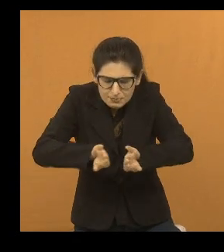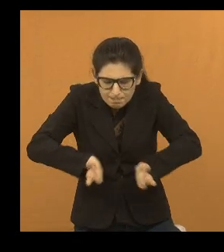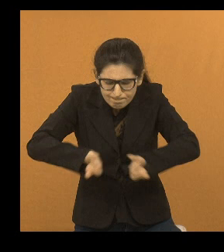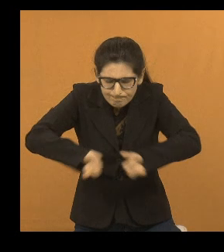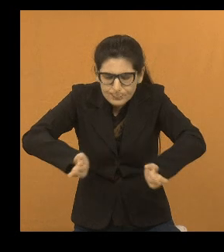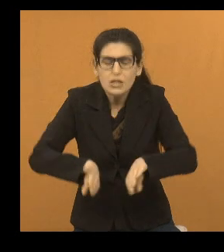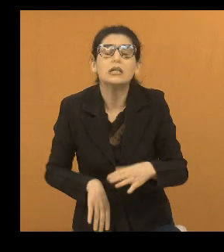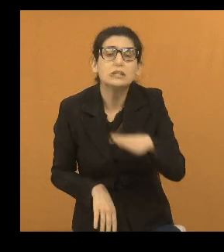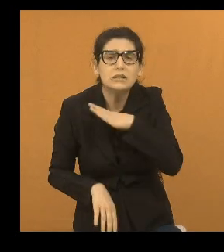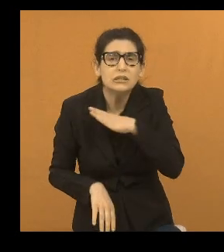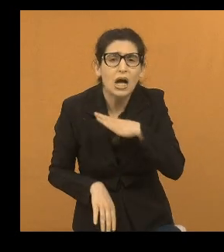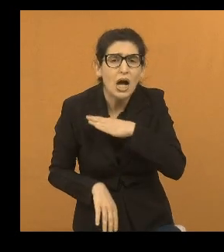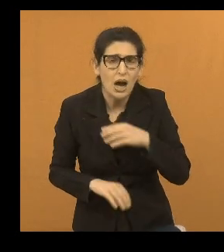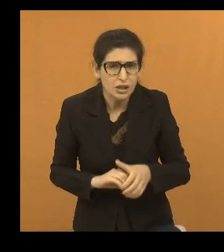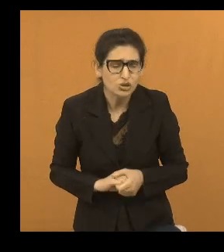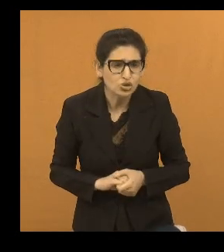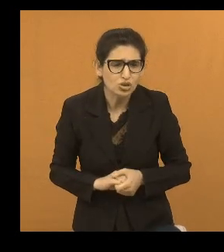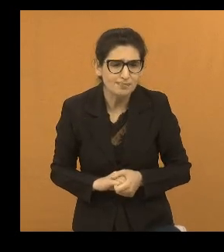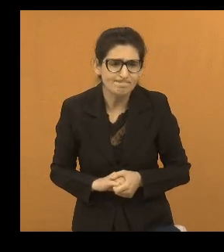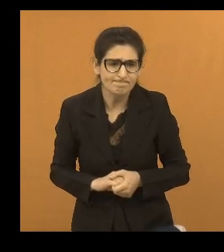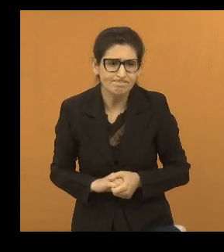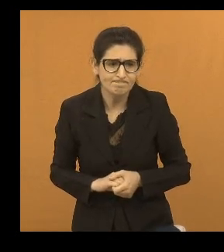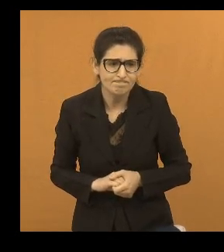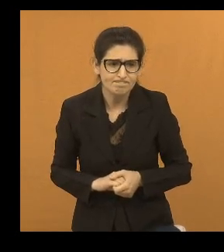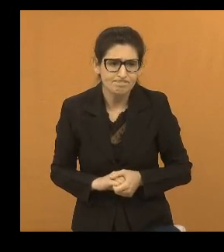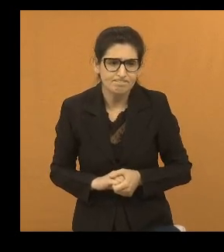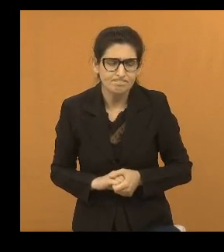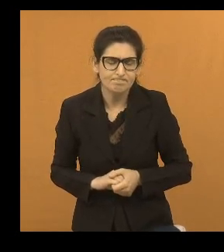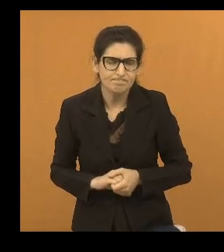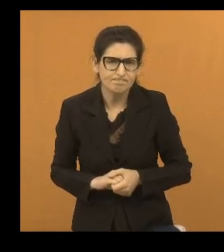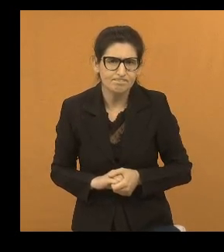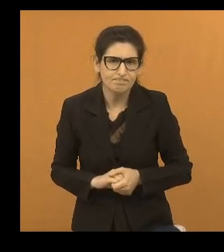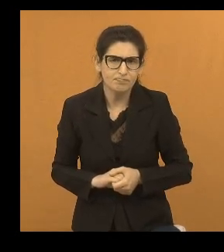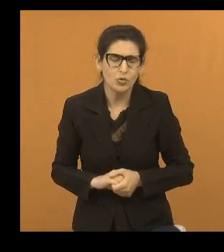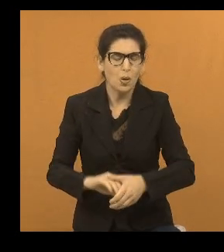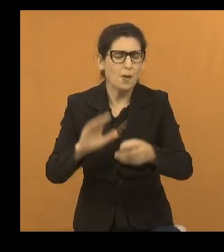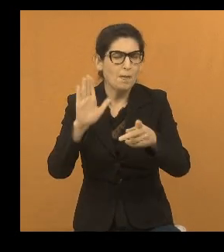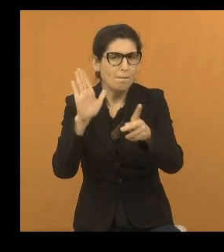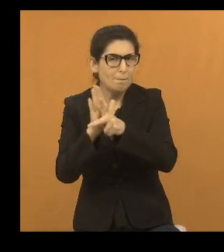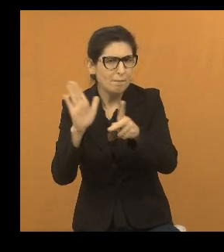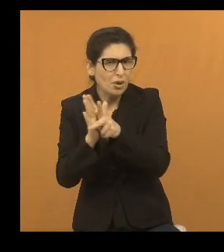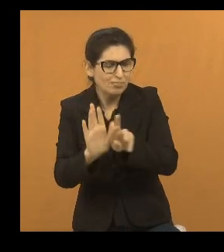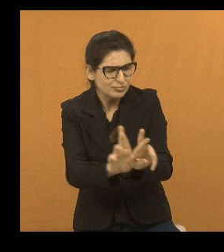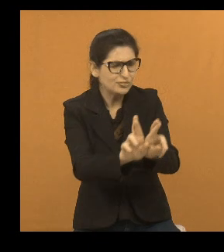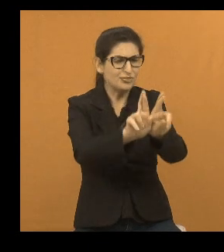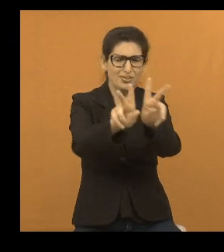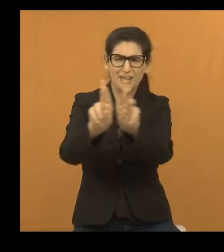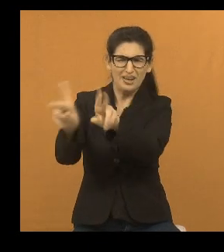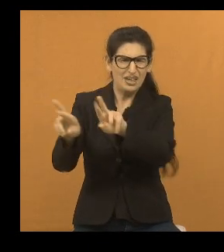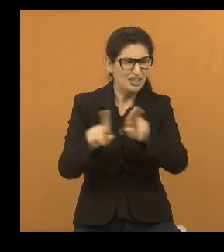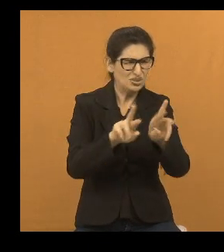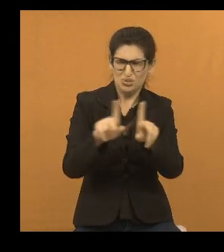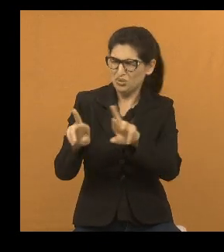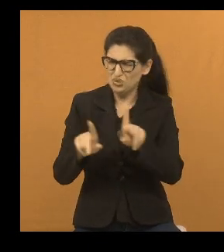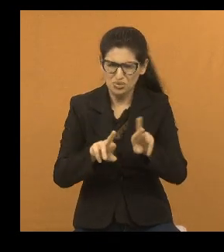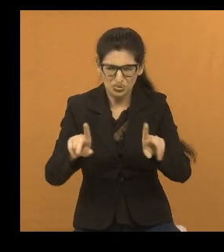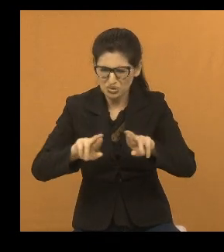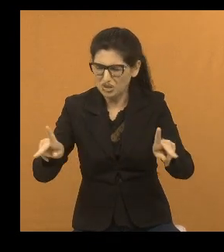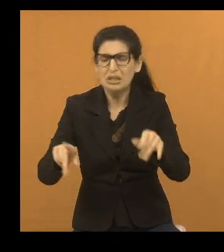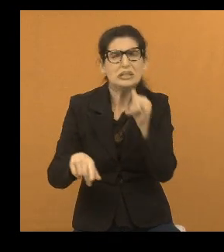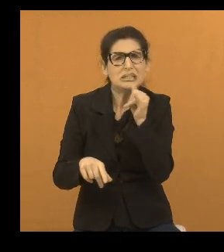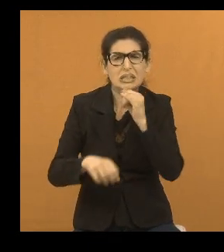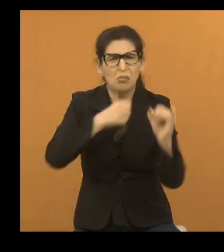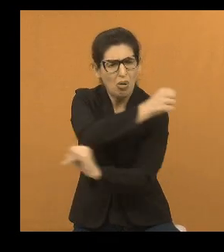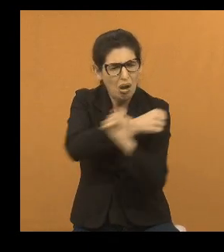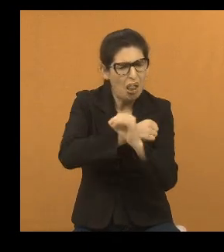Uma malha urbana dispersa, com características distintas, com áreas providas de infraestrutura